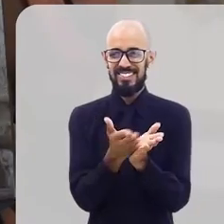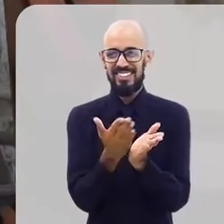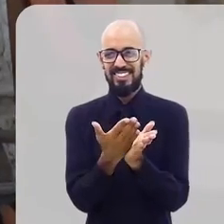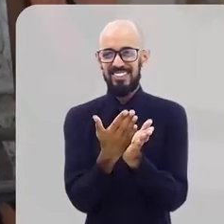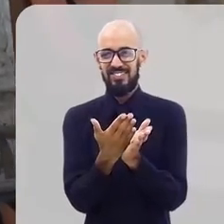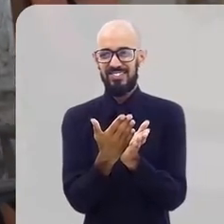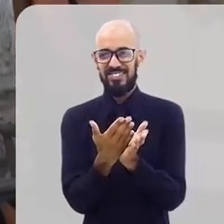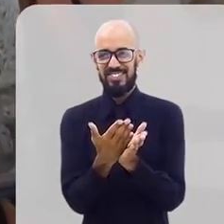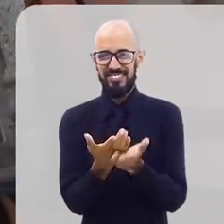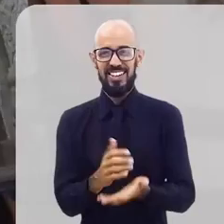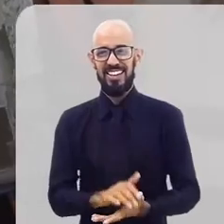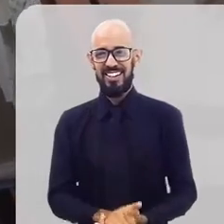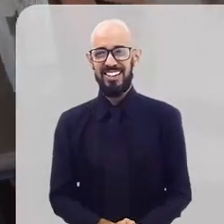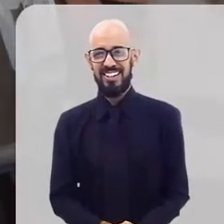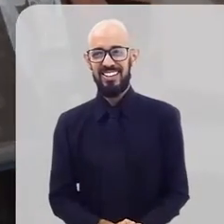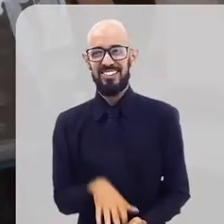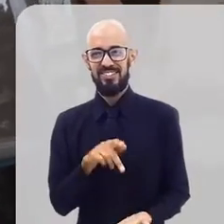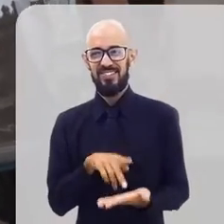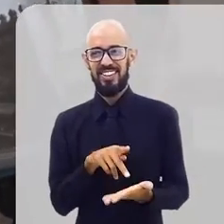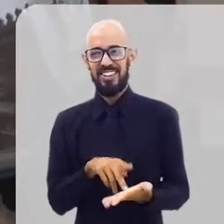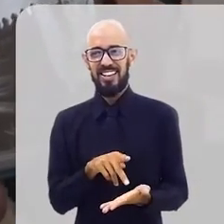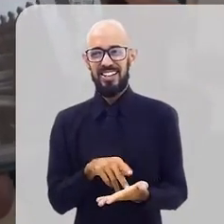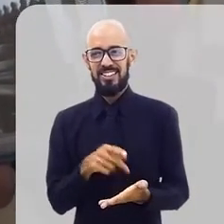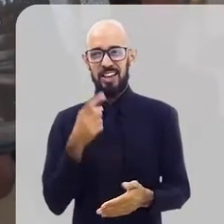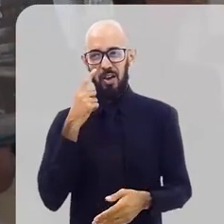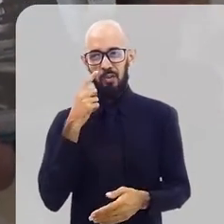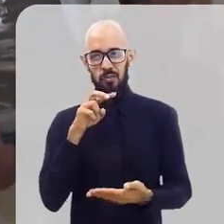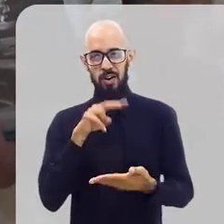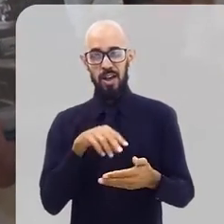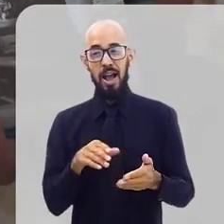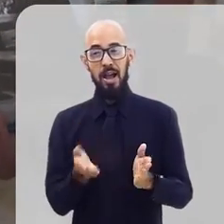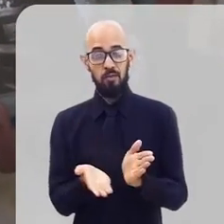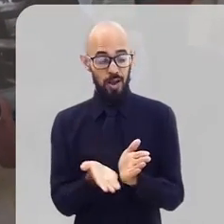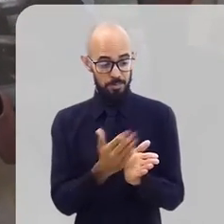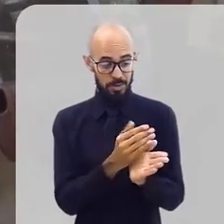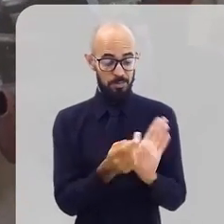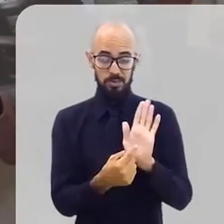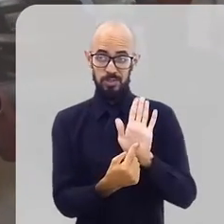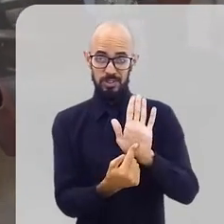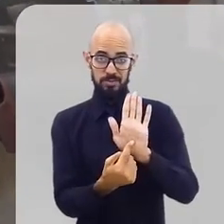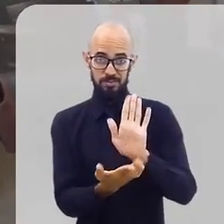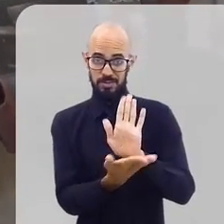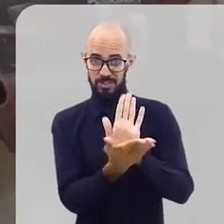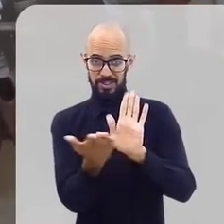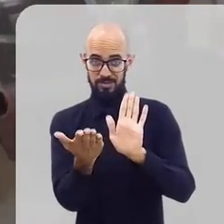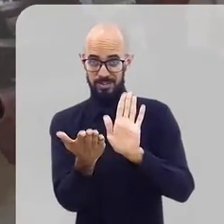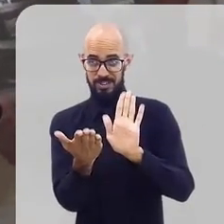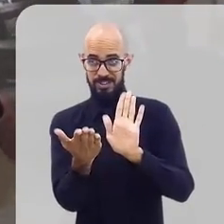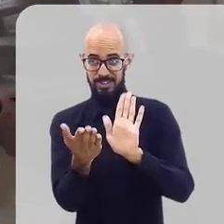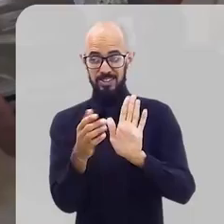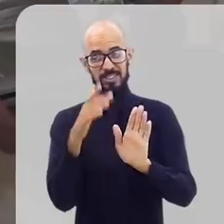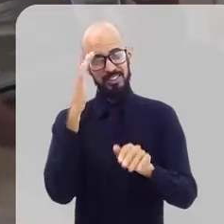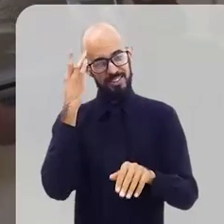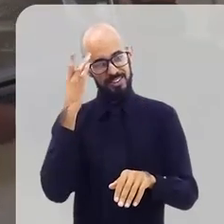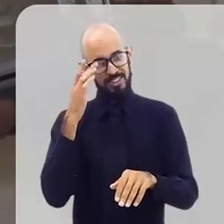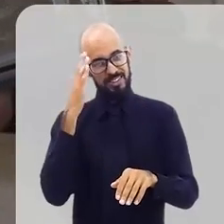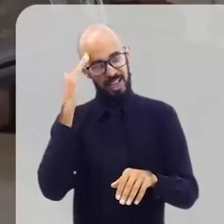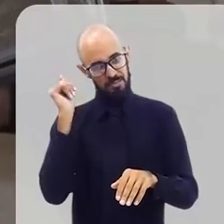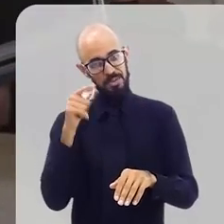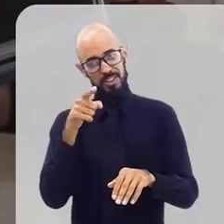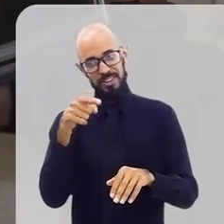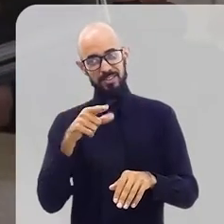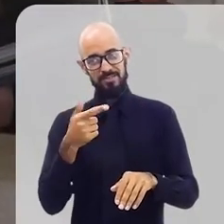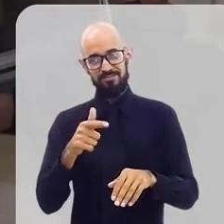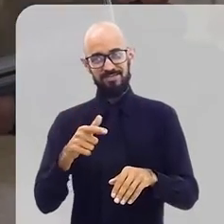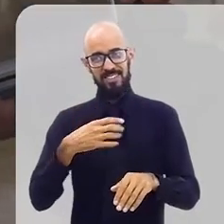Face mais realmente abrir aqui um pedacinho para vocês aqui todo mundo sabe que eu sou